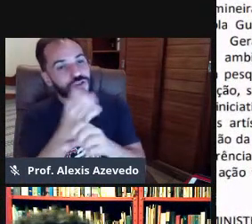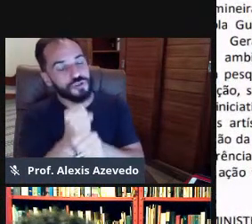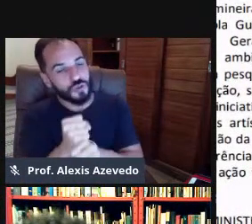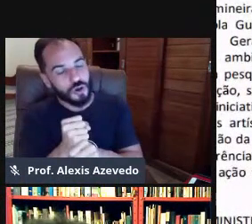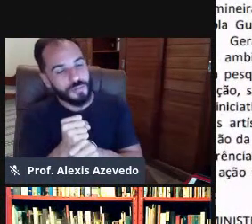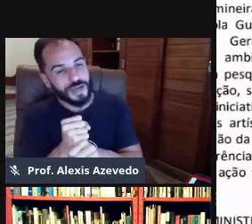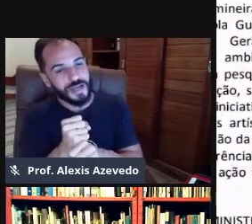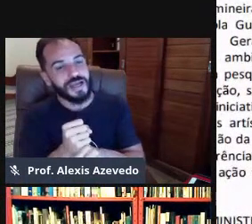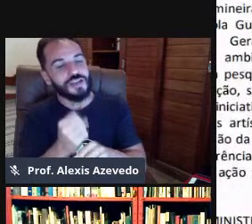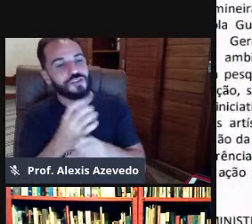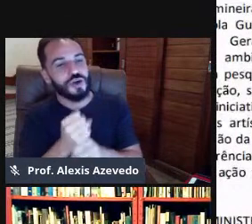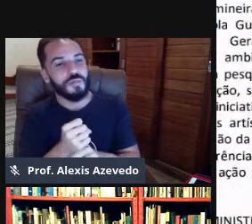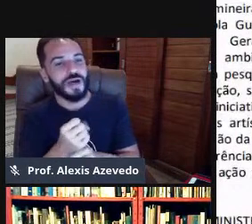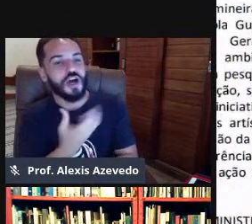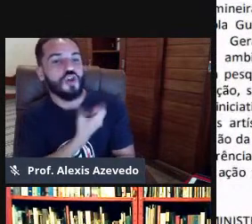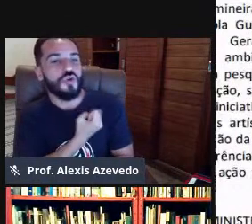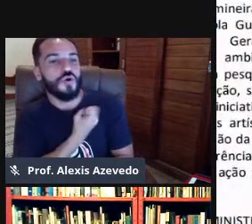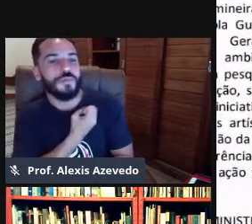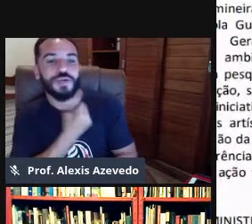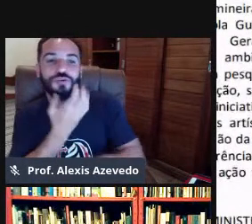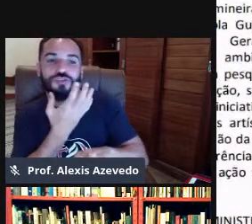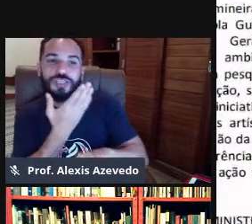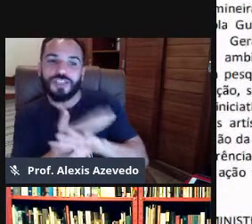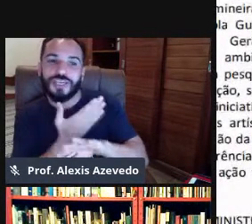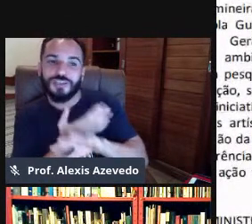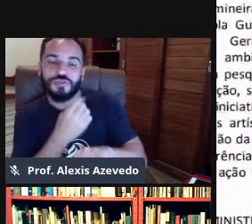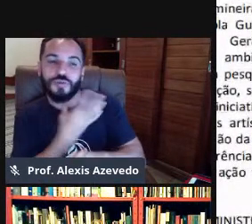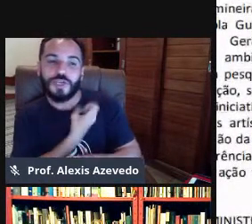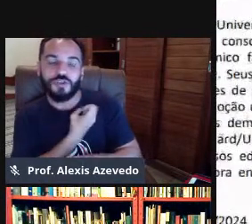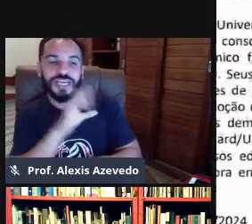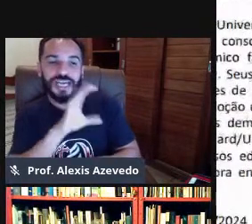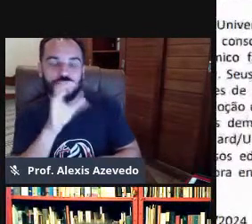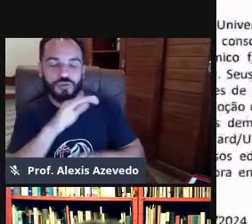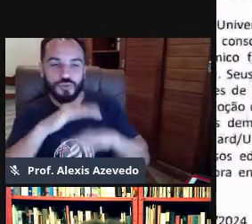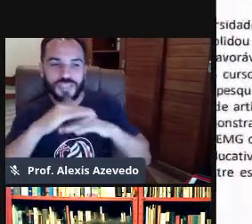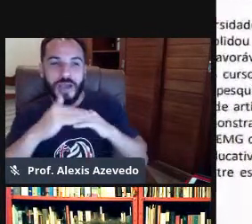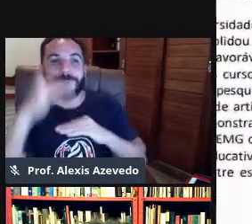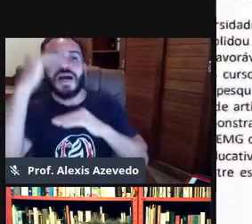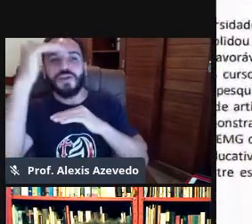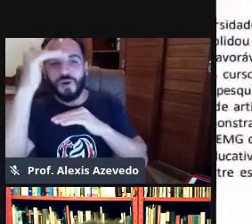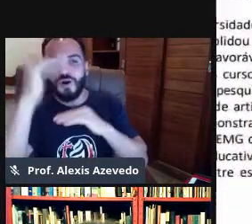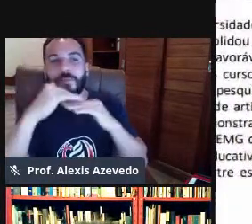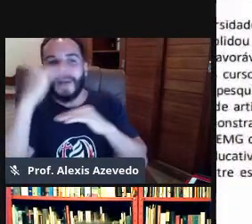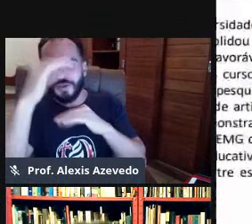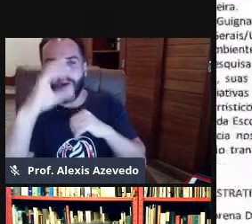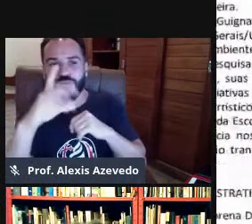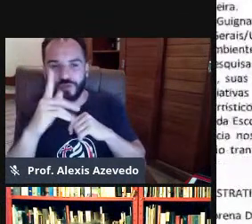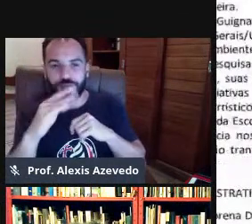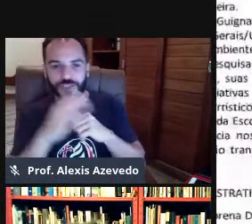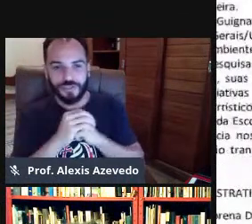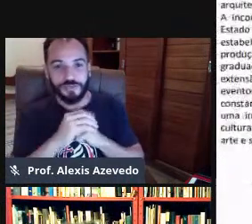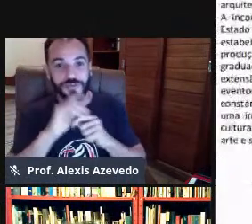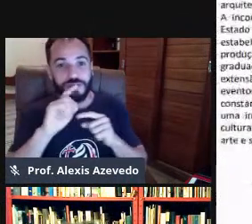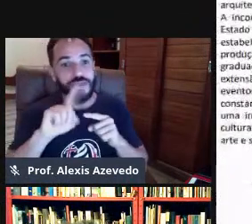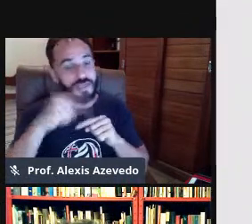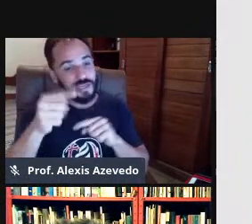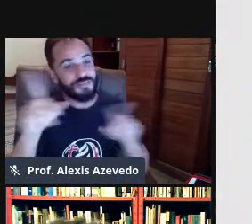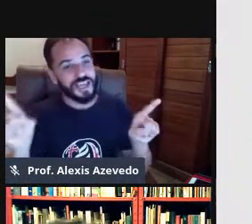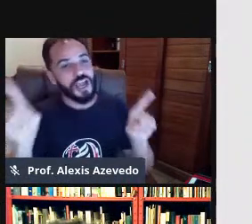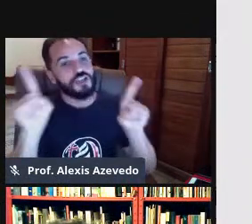mostrei do bacharelado, né? E a estrutura, também vou diminuir um pouco, só